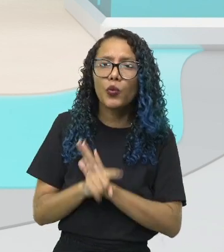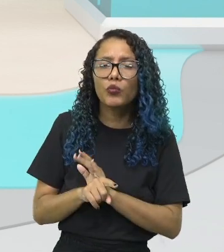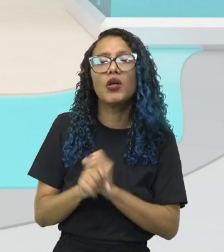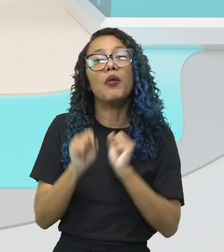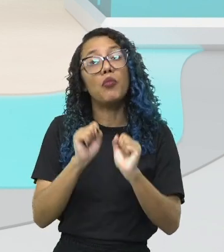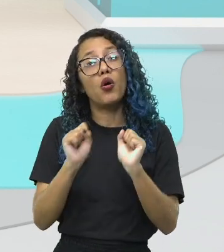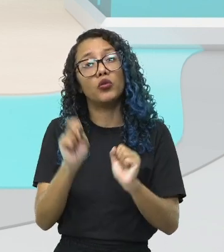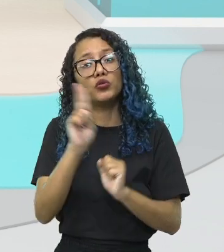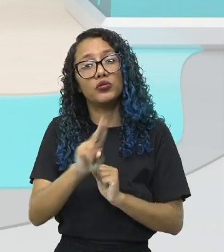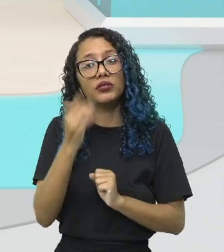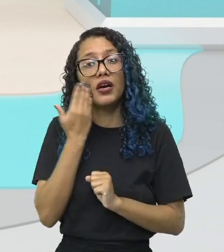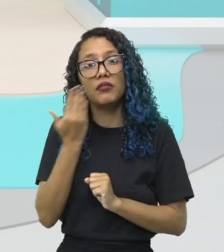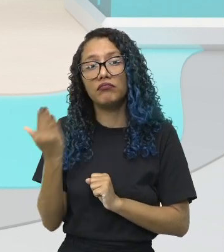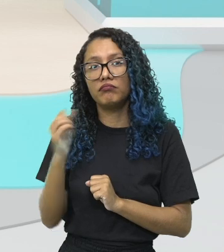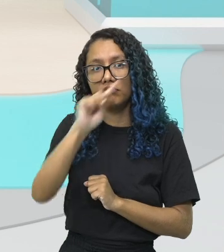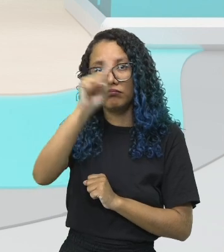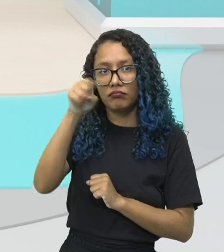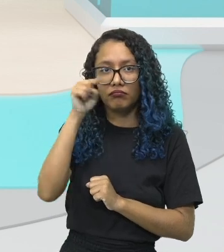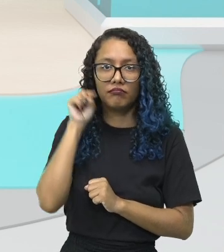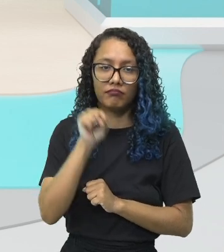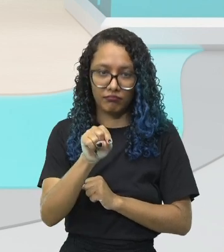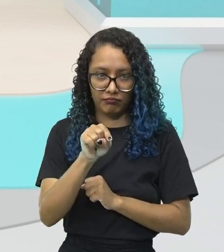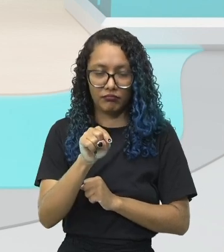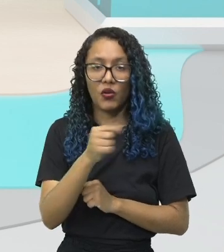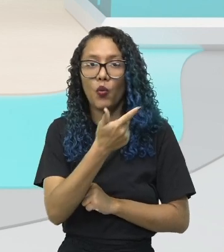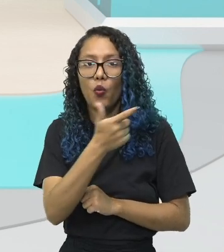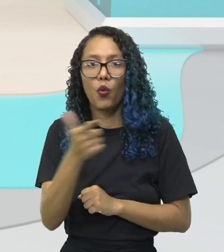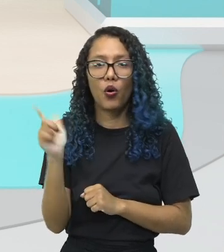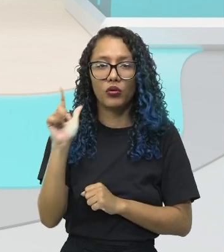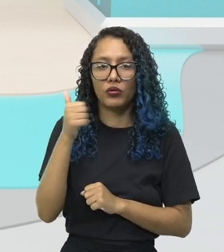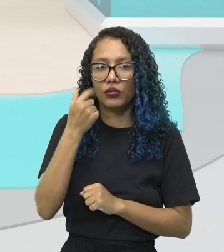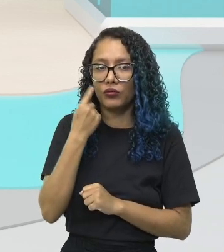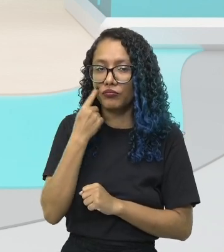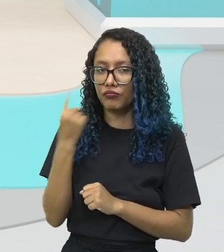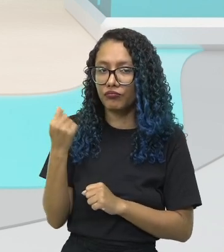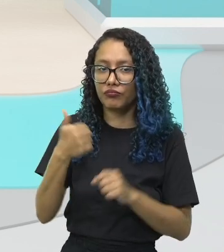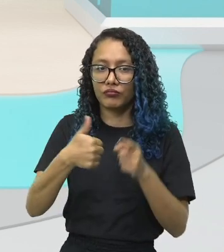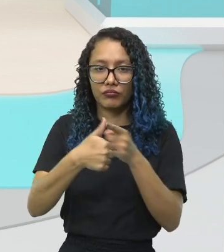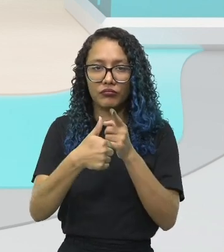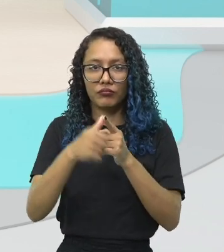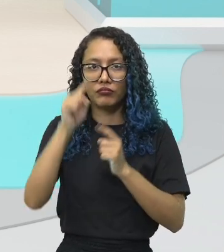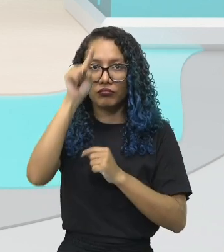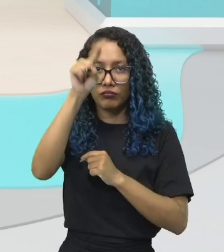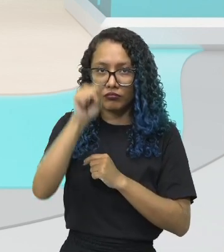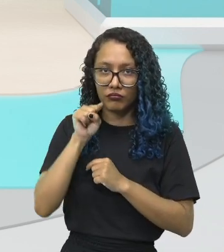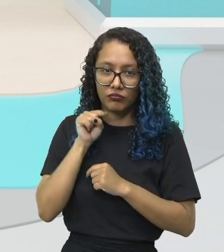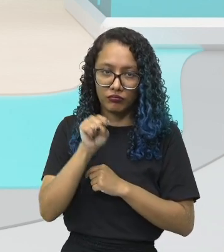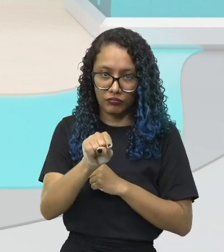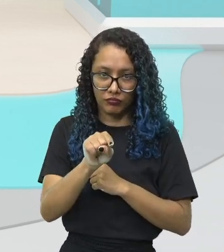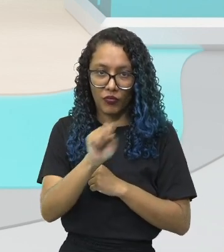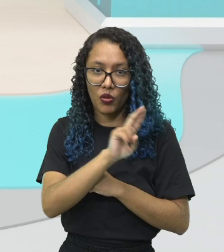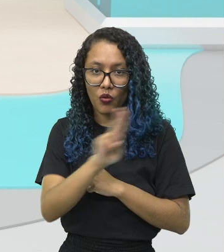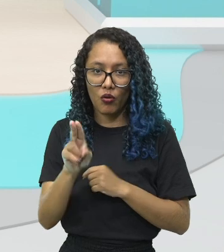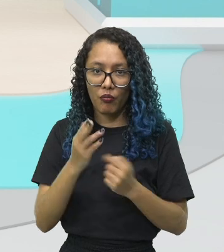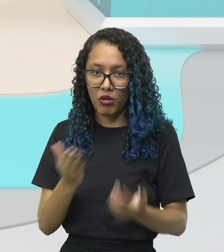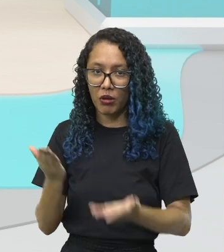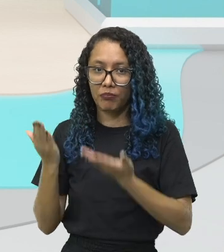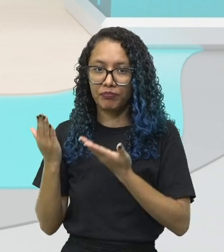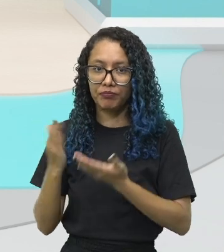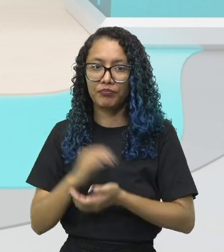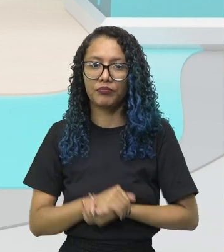de interrogação. O outro ponto, sou conhecido por ponto de exclamação